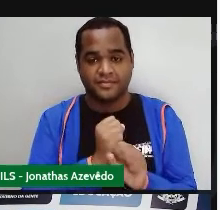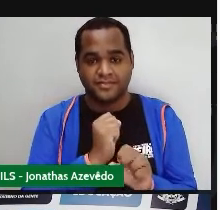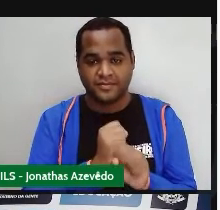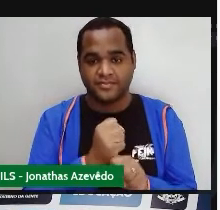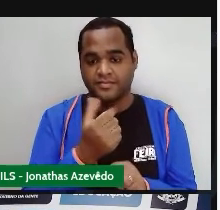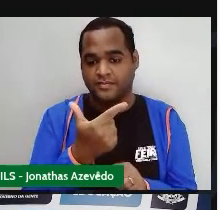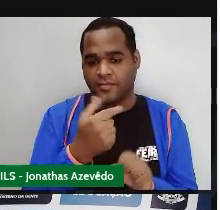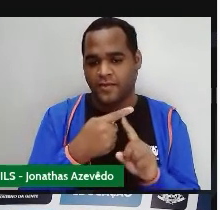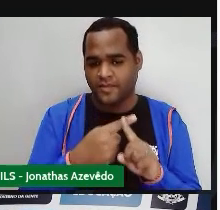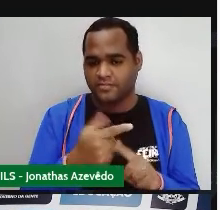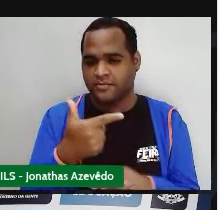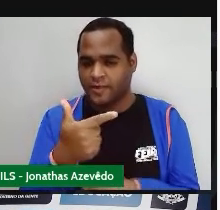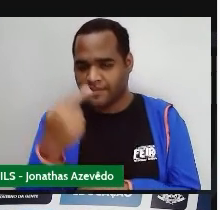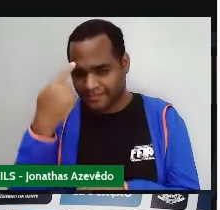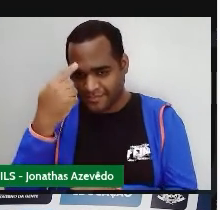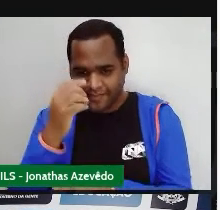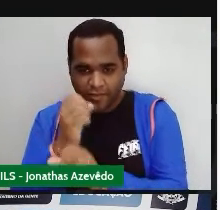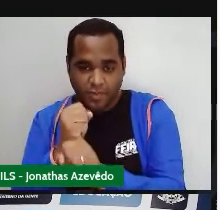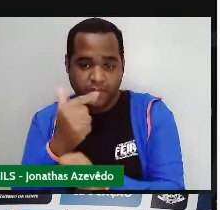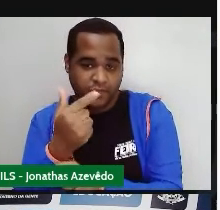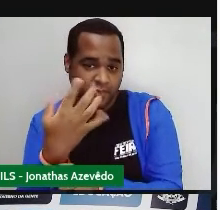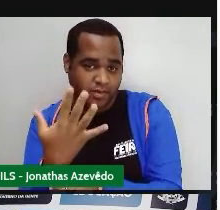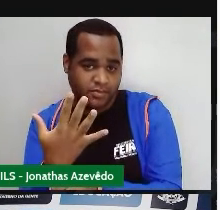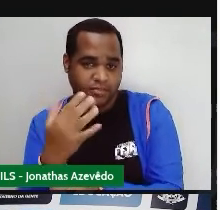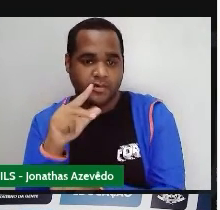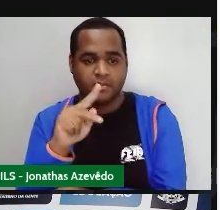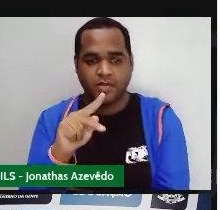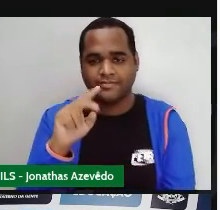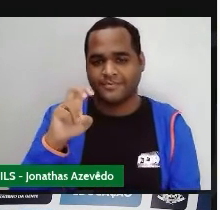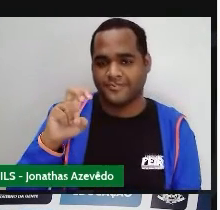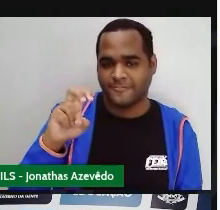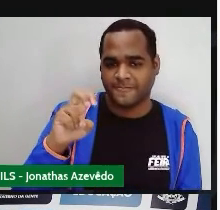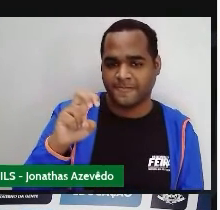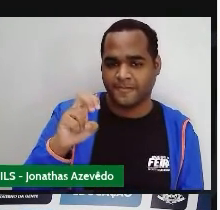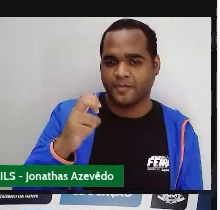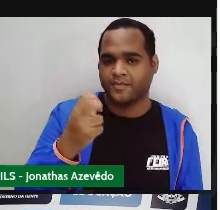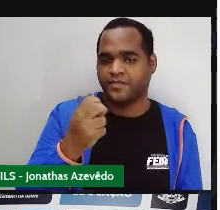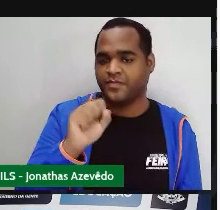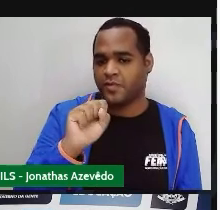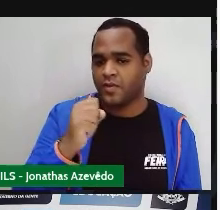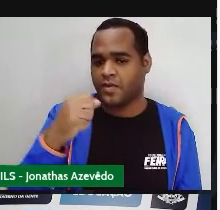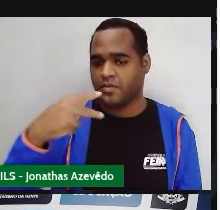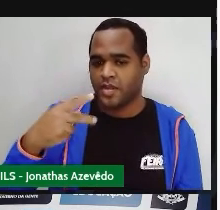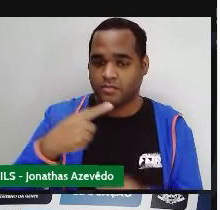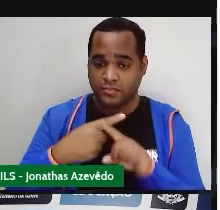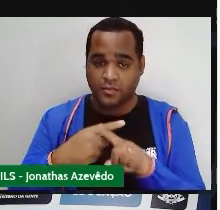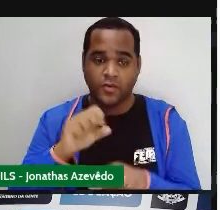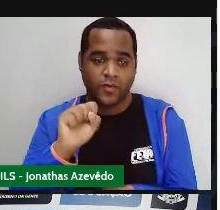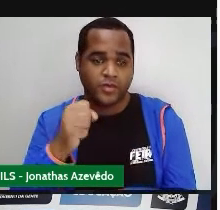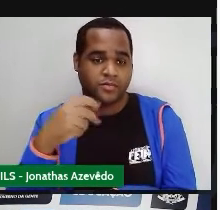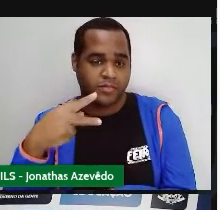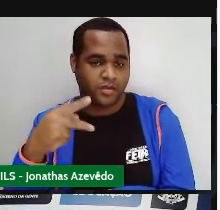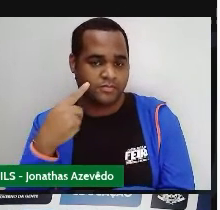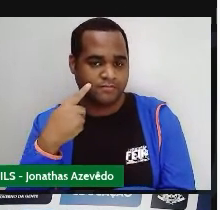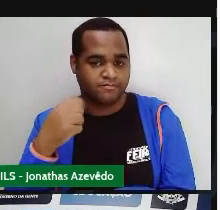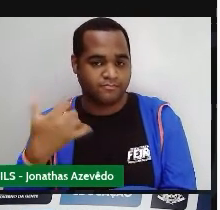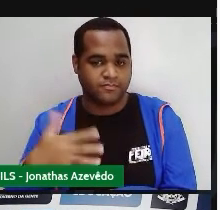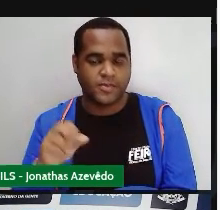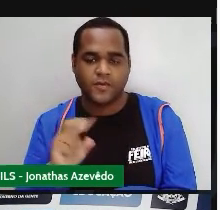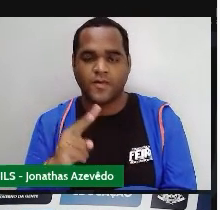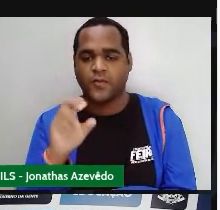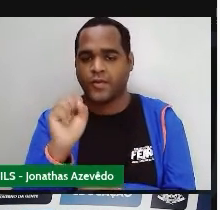2 24 aqui e vale 5 8p 8 XP tem Vale